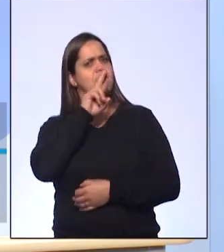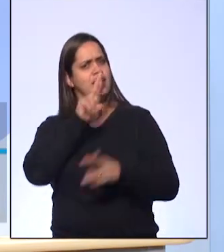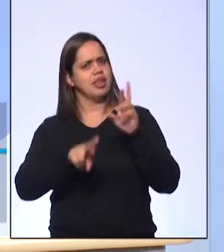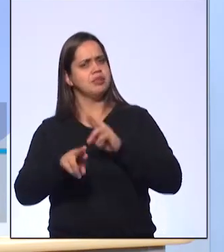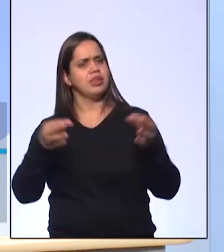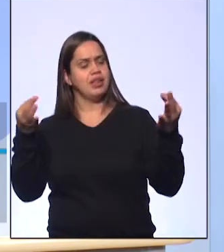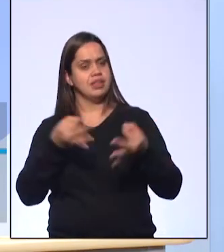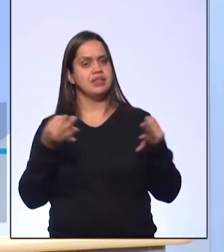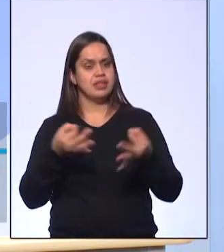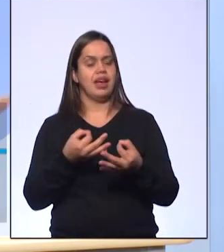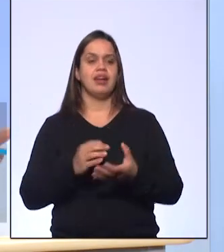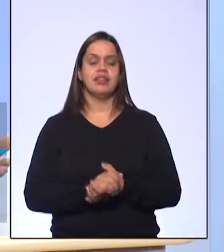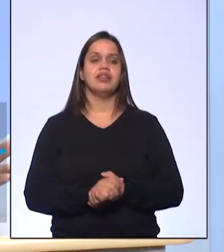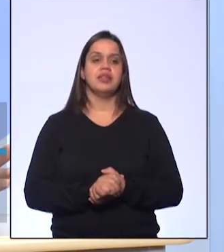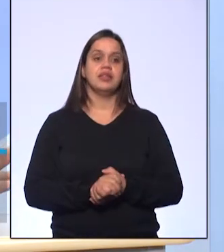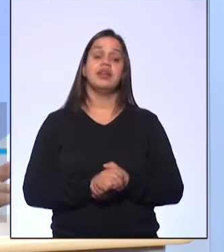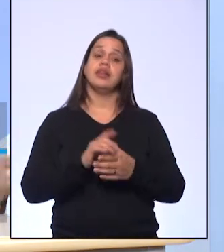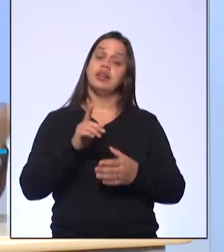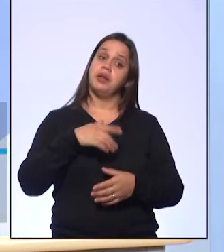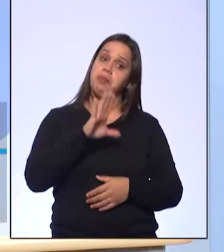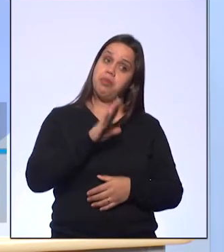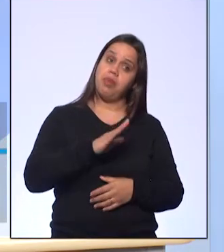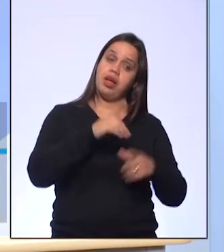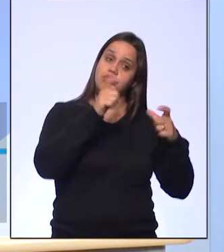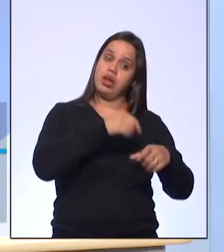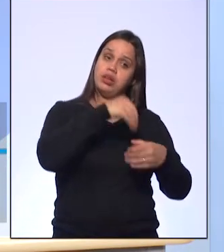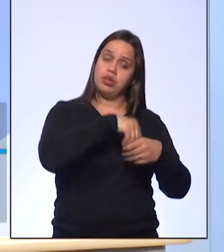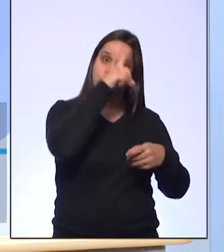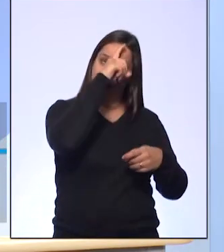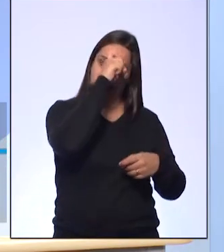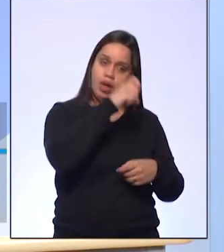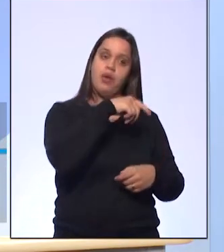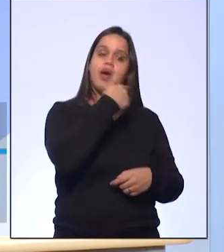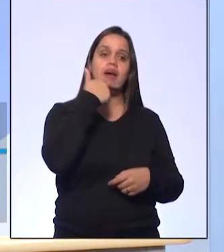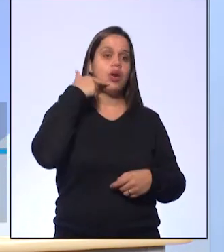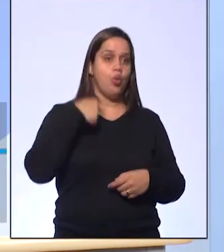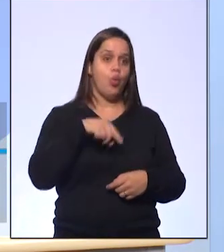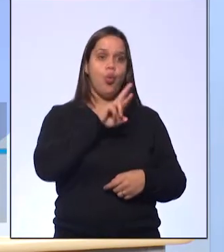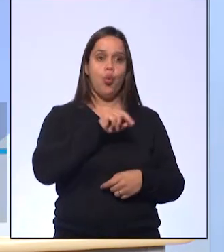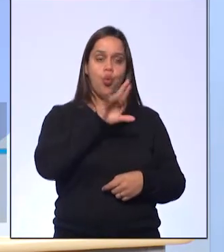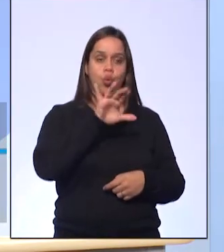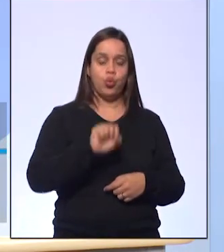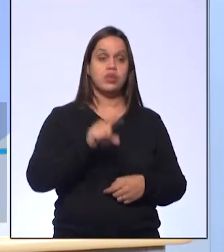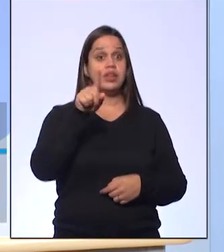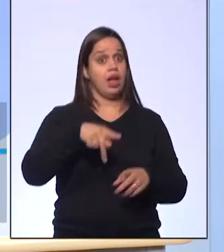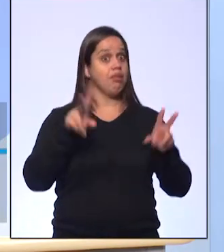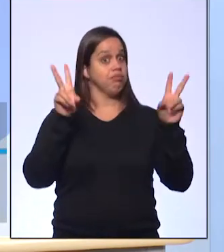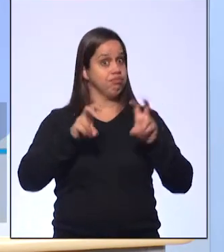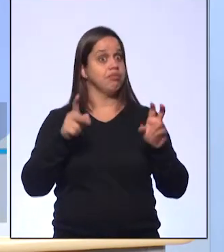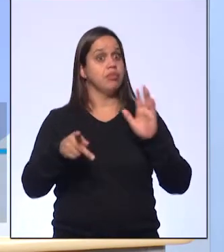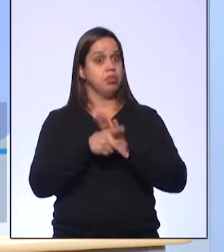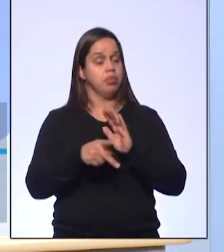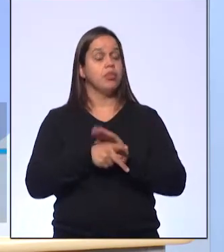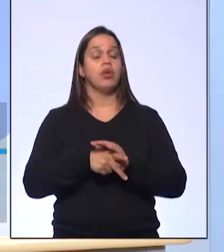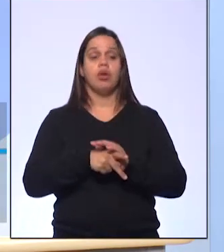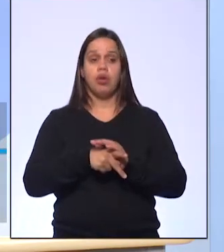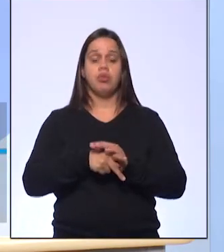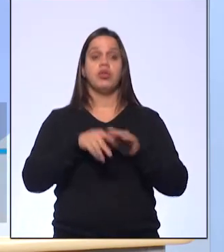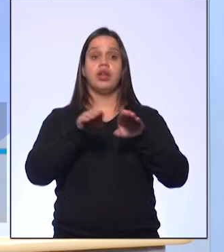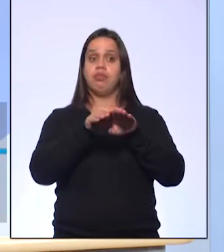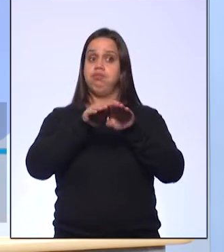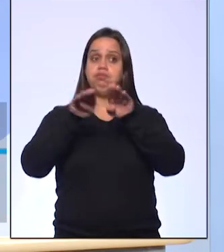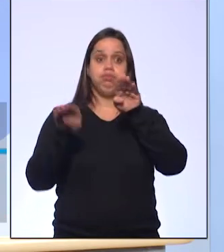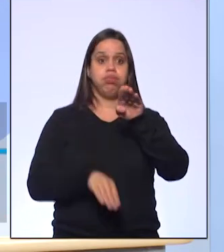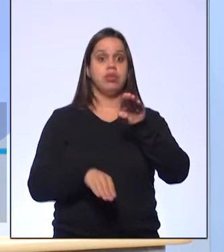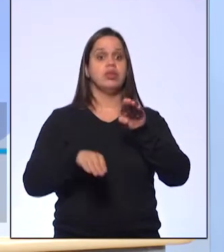né? Exatamente. Quem tem mais leito é a Rússia, menos é a Índia, e é um caso de desigualdade, né? Que indica aí a falta